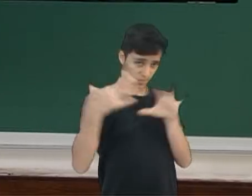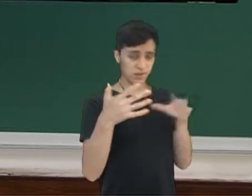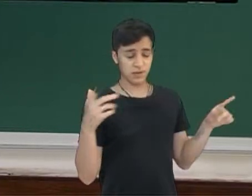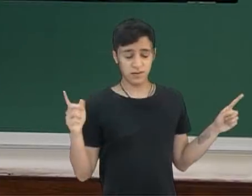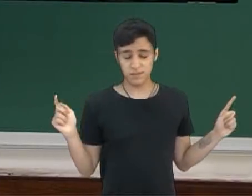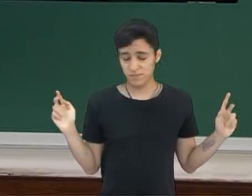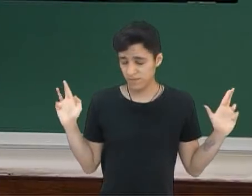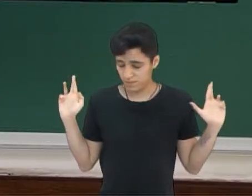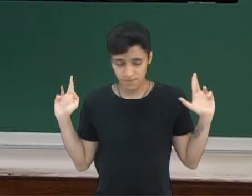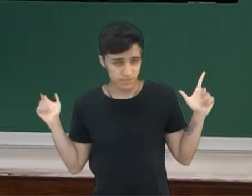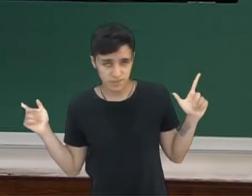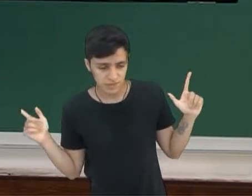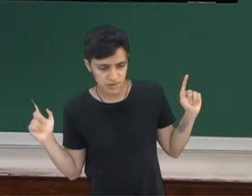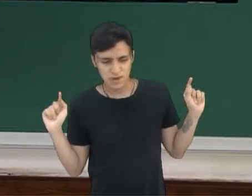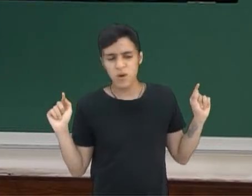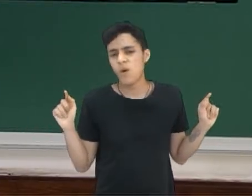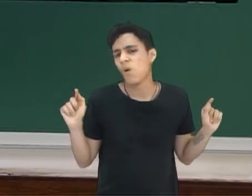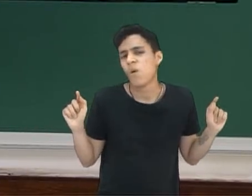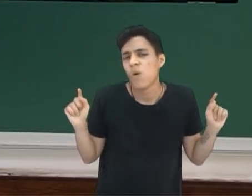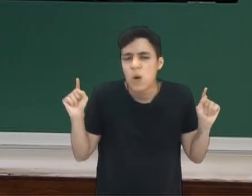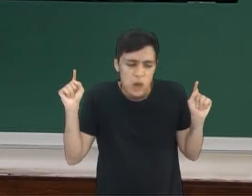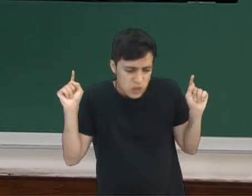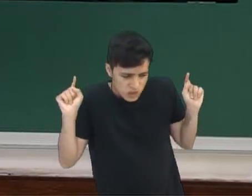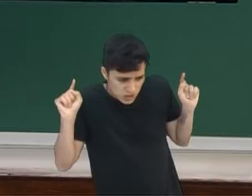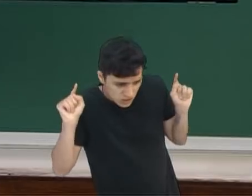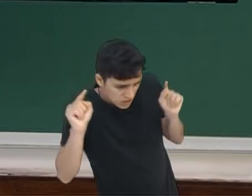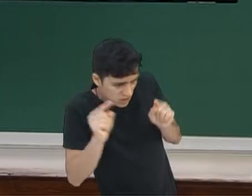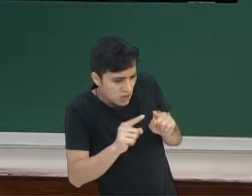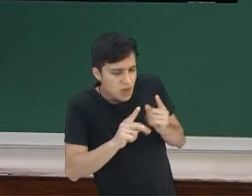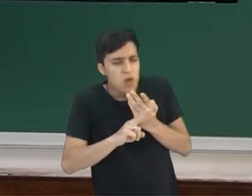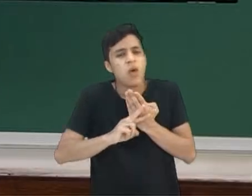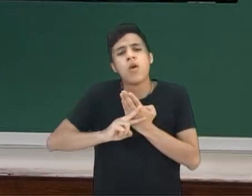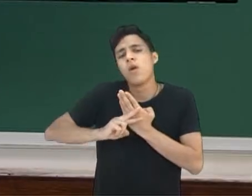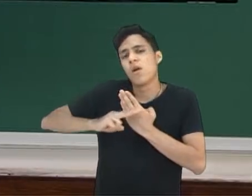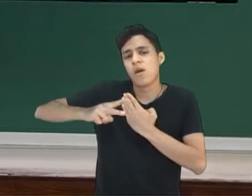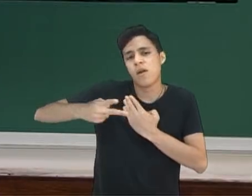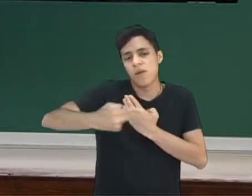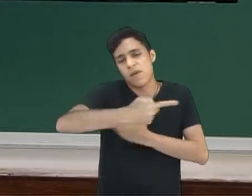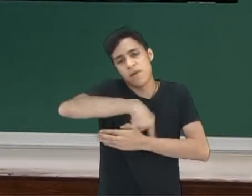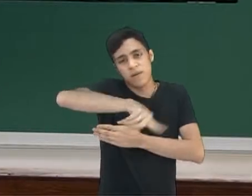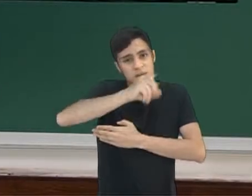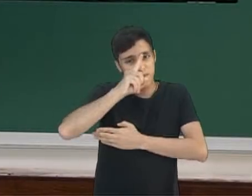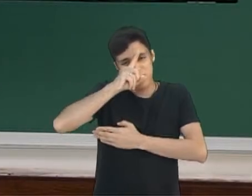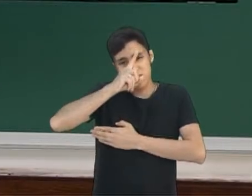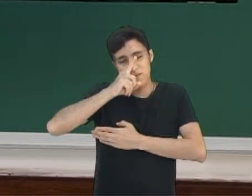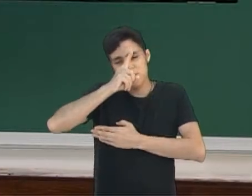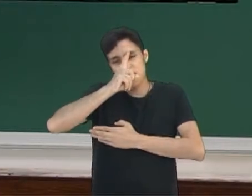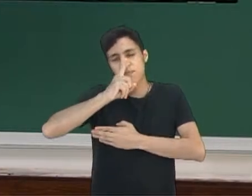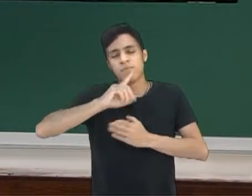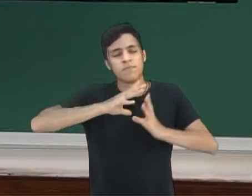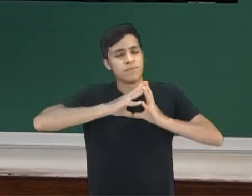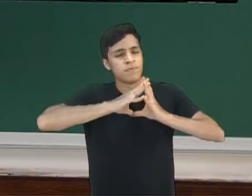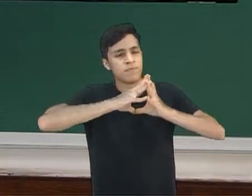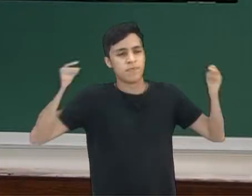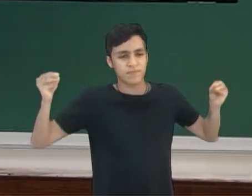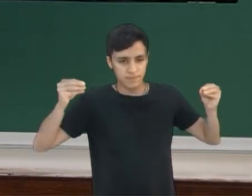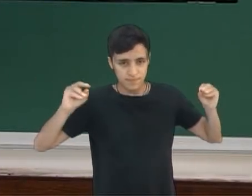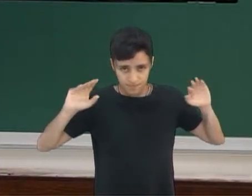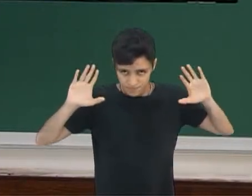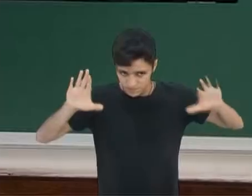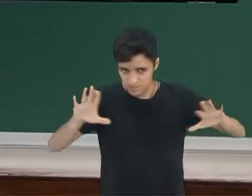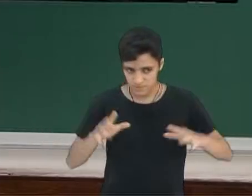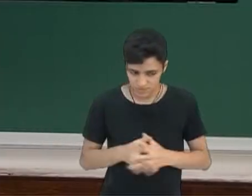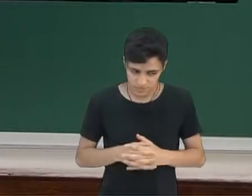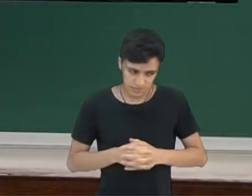muito drástica, o que isso vai resultar? Um risco muito grande de extinção. Agora, se